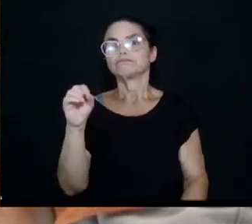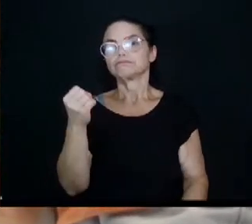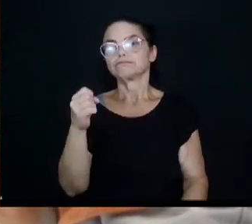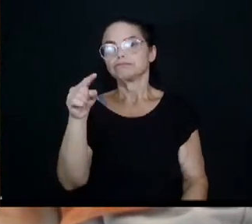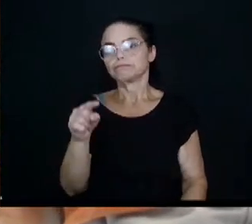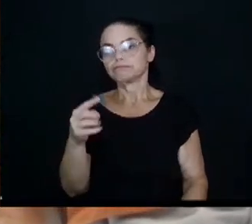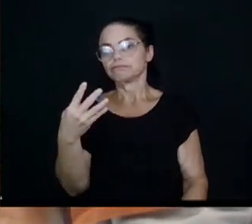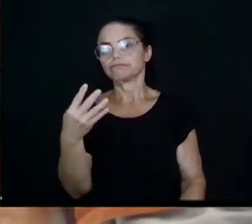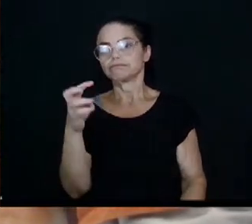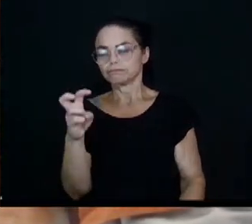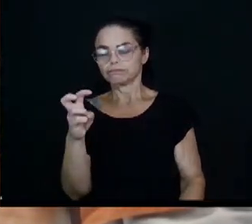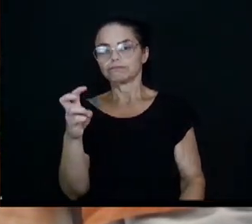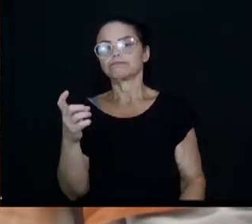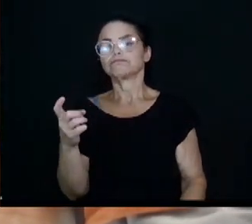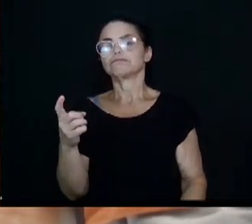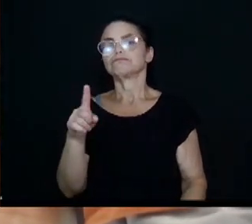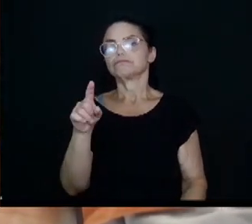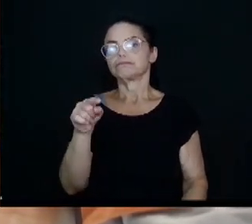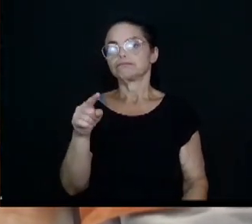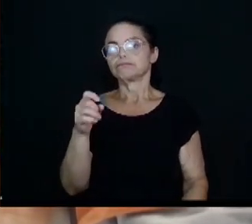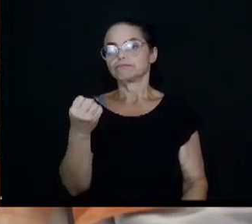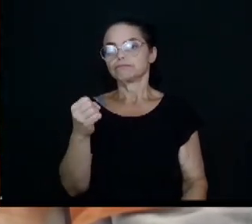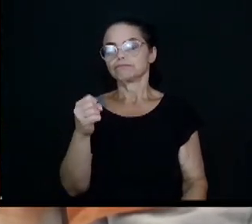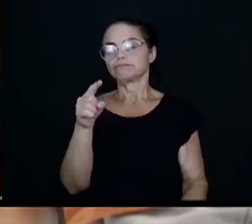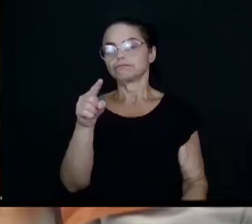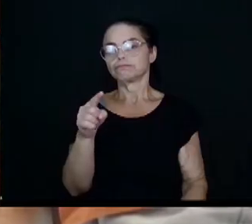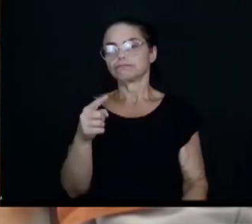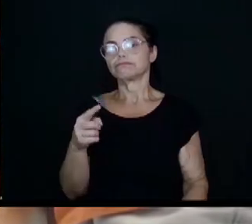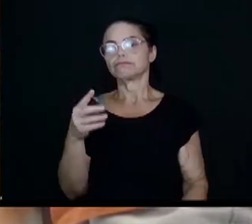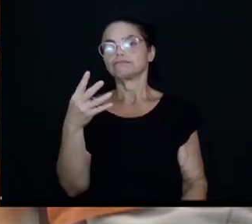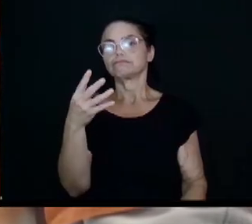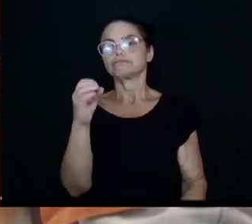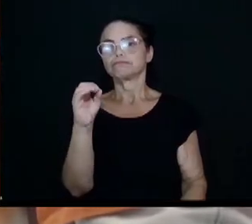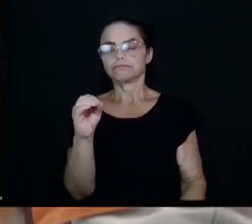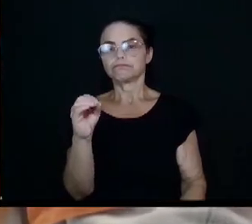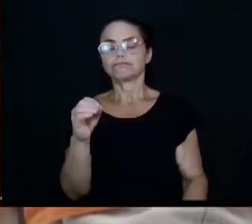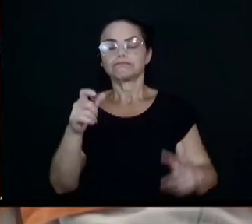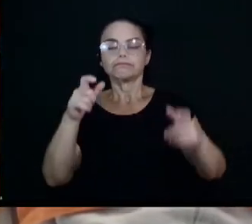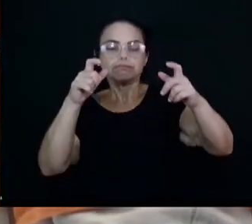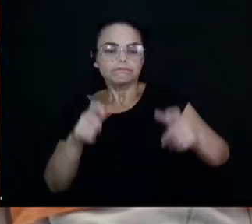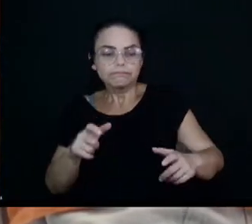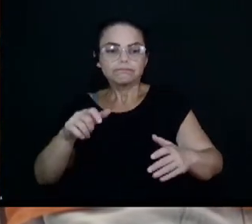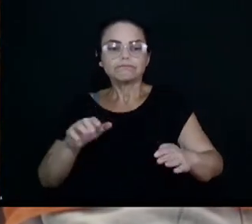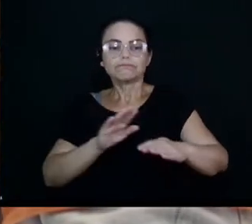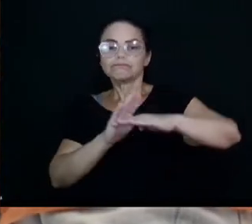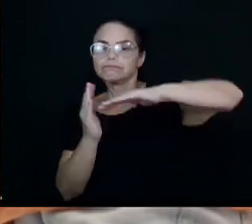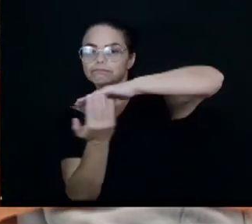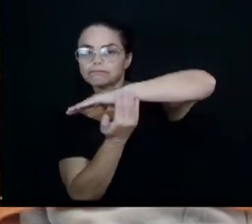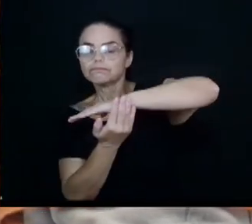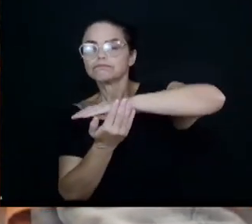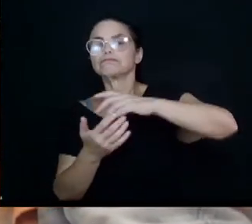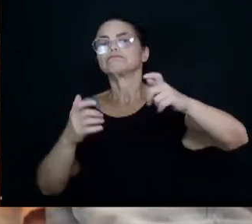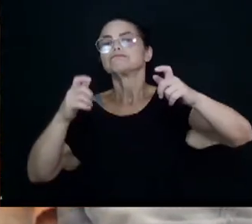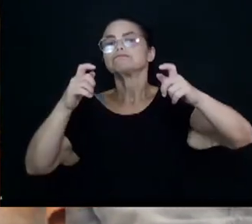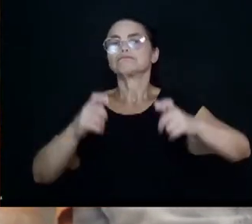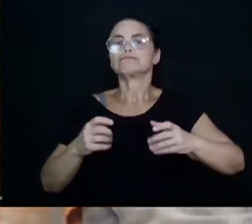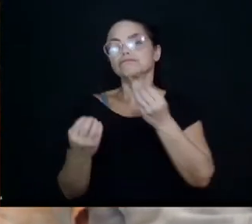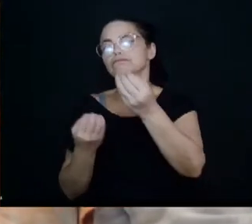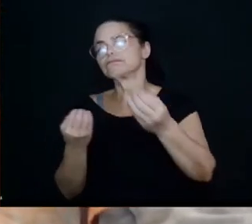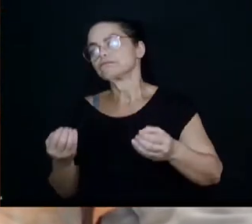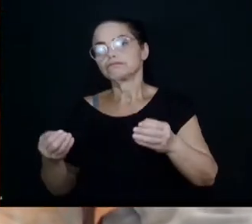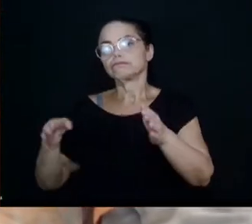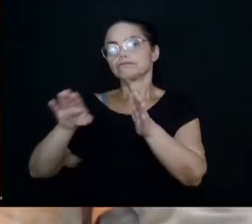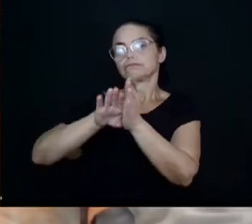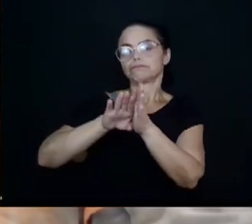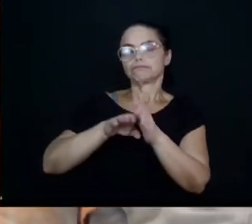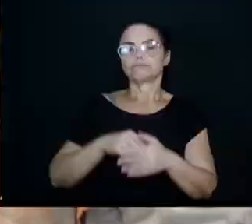localize onde está a sua instituição de ensino, em que bairro, né? Como é que você vai fazer para chegar lá? Você vai de